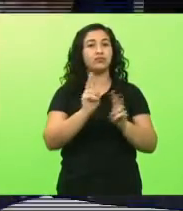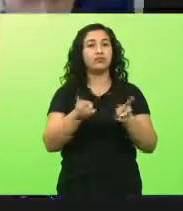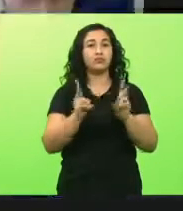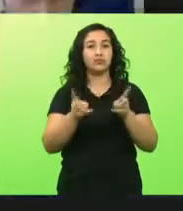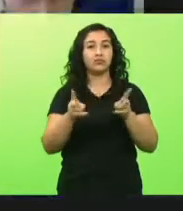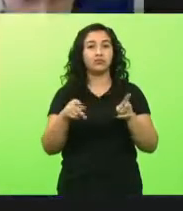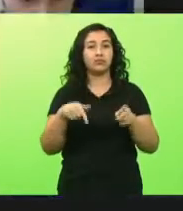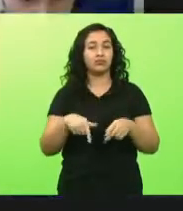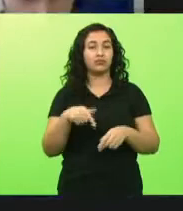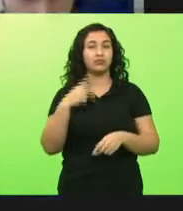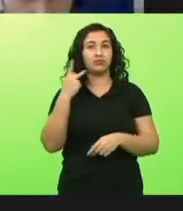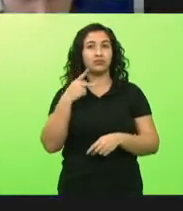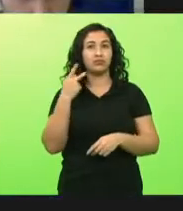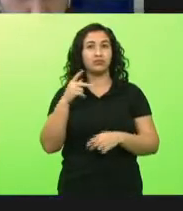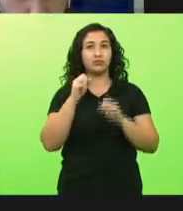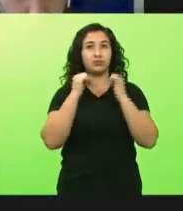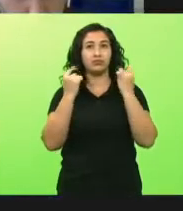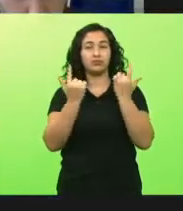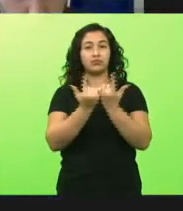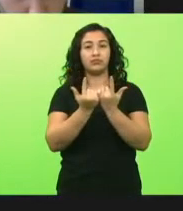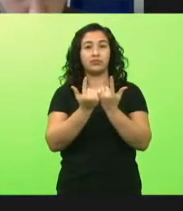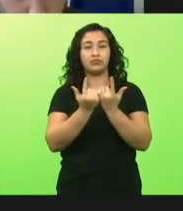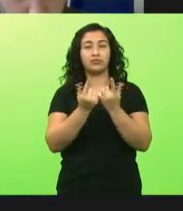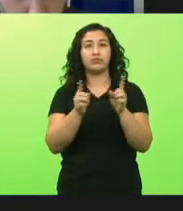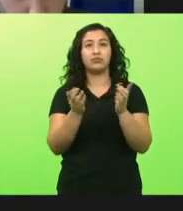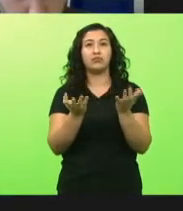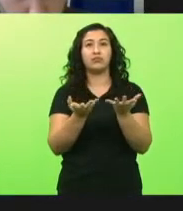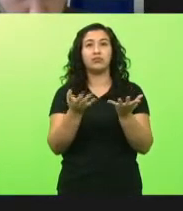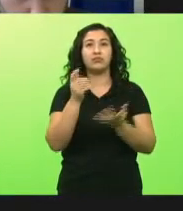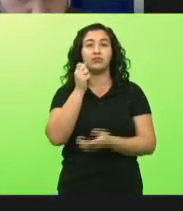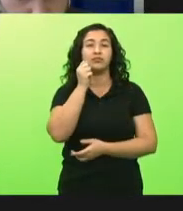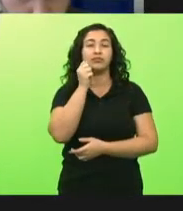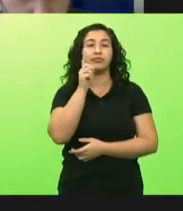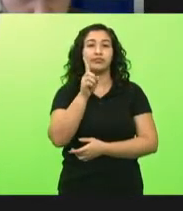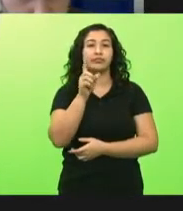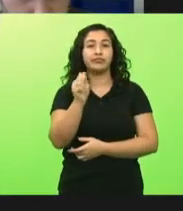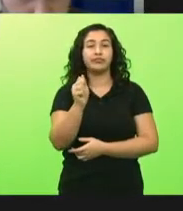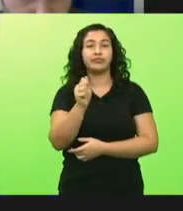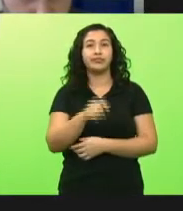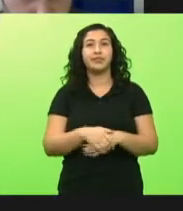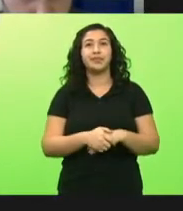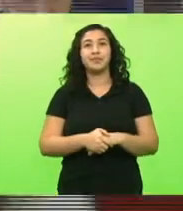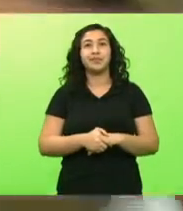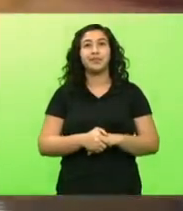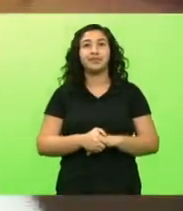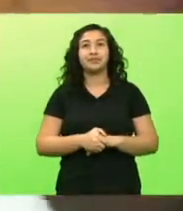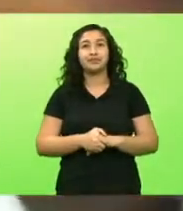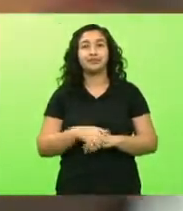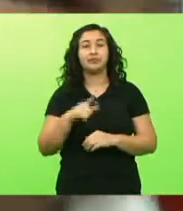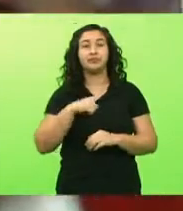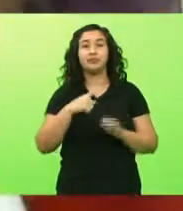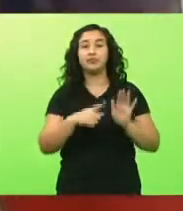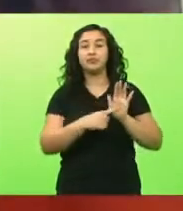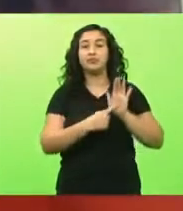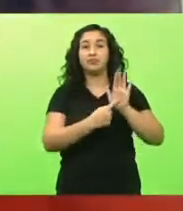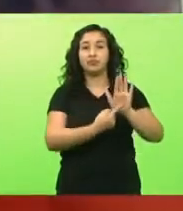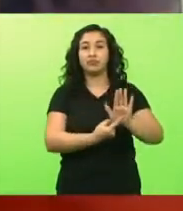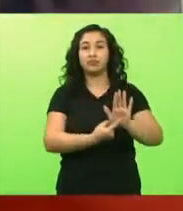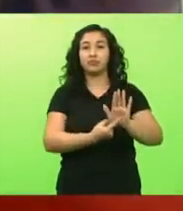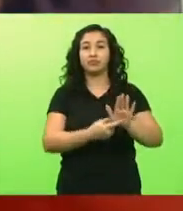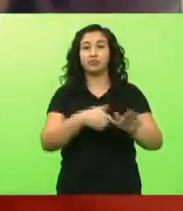Assembleia. Deputada Ada Faraco de Luca. Sim, senhor presidente. Tem uma indicação minha aí, o